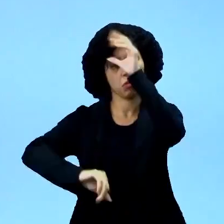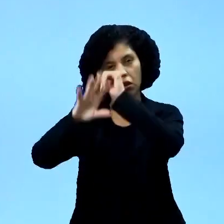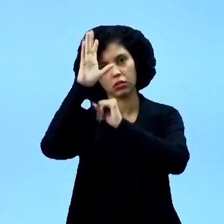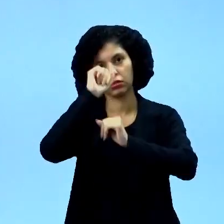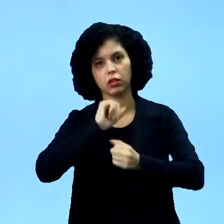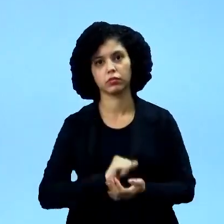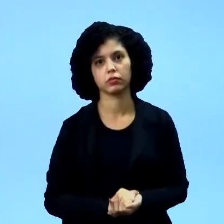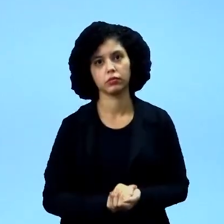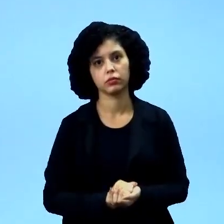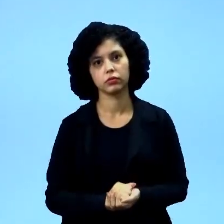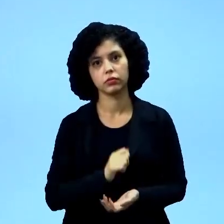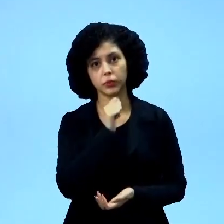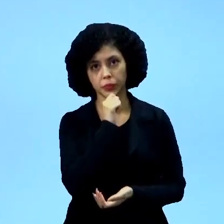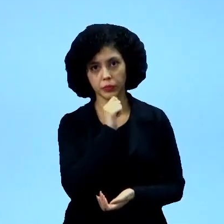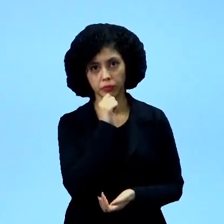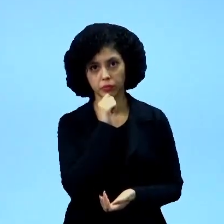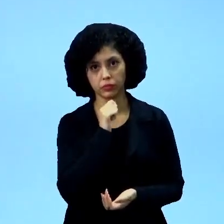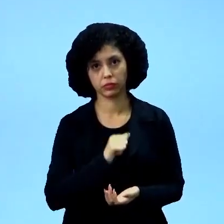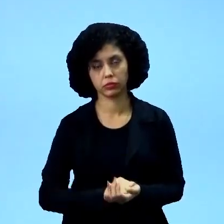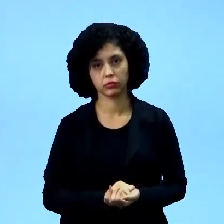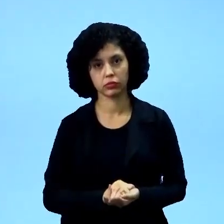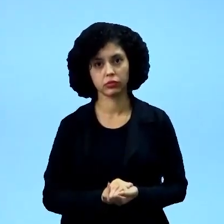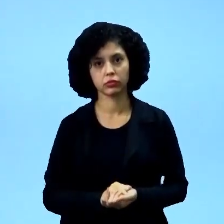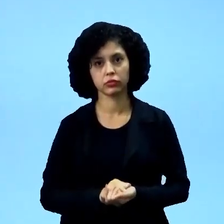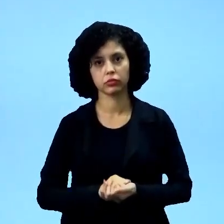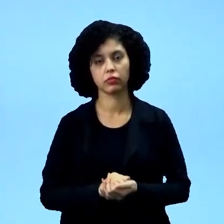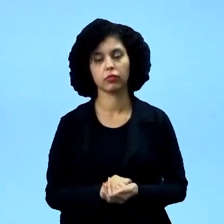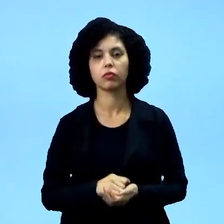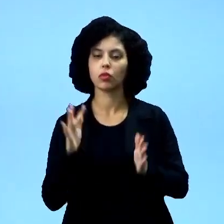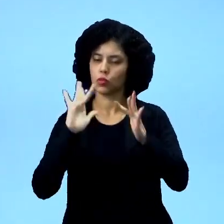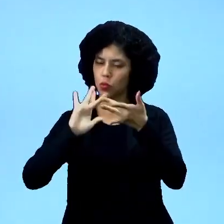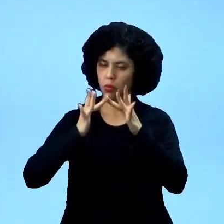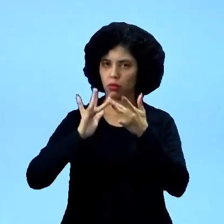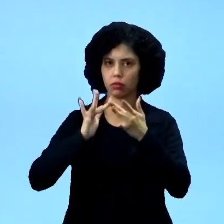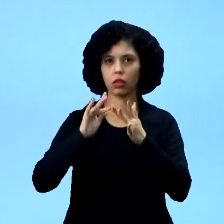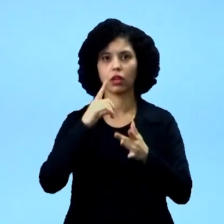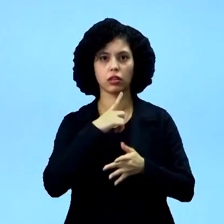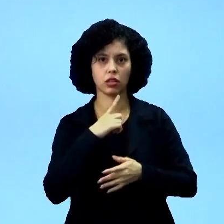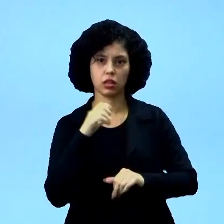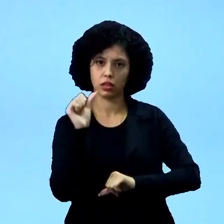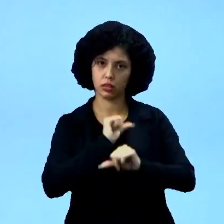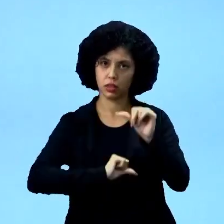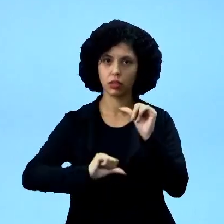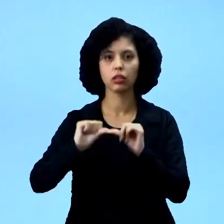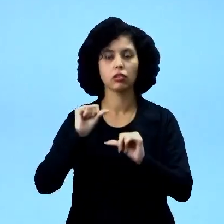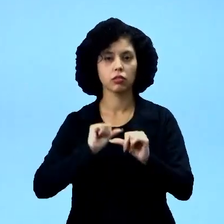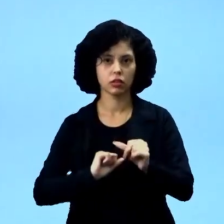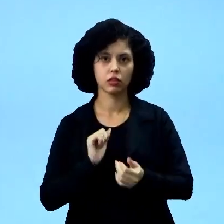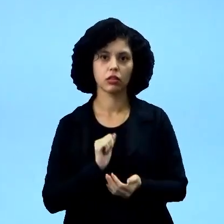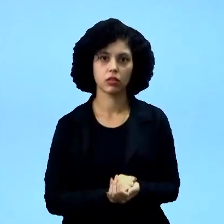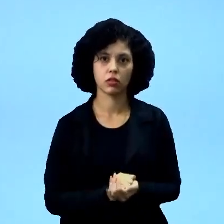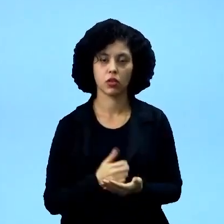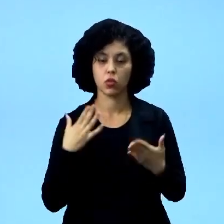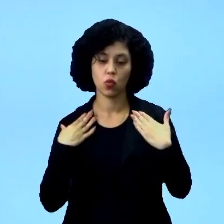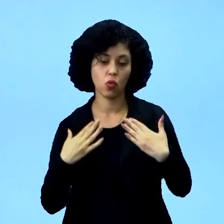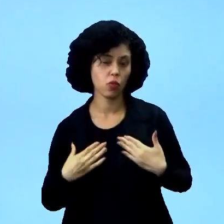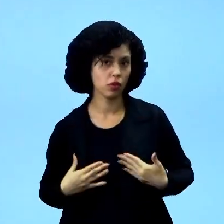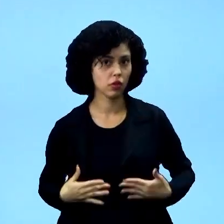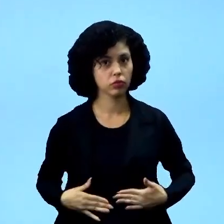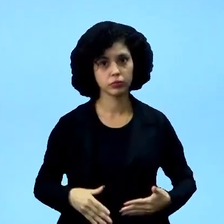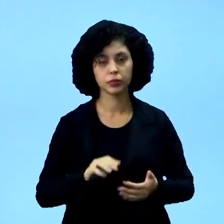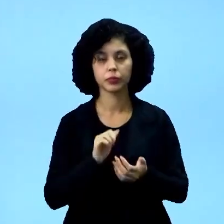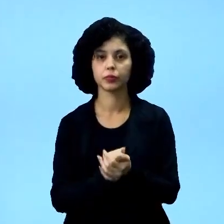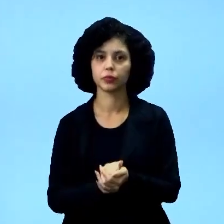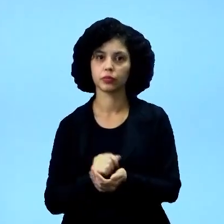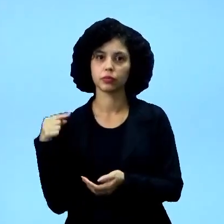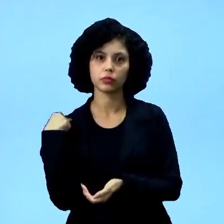conhecimento, um aprendizado, em que se é um aspecto de contato, tem essa troca de contatos corporais, mas